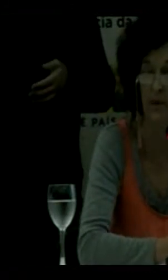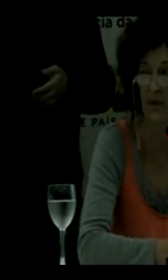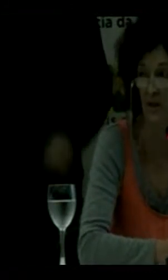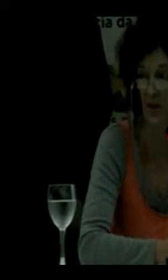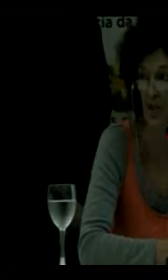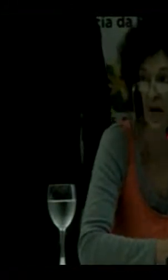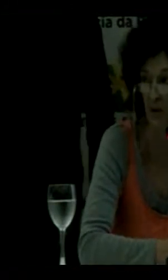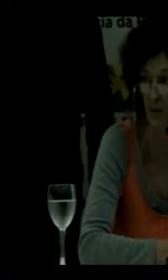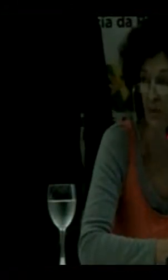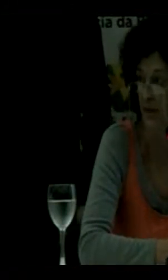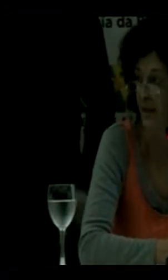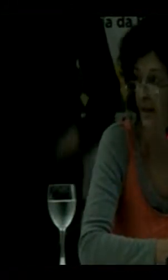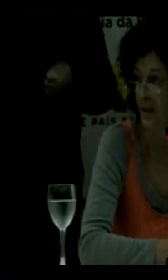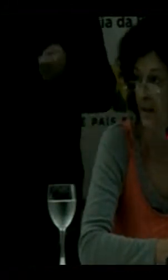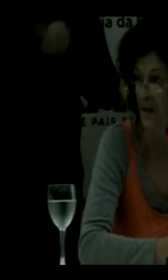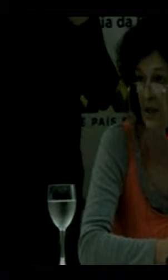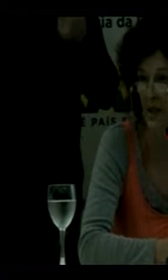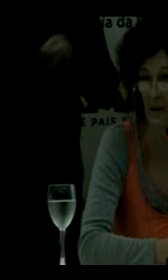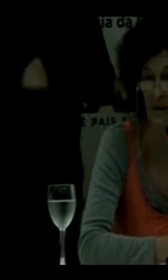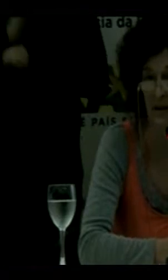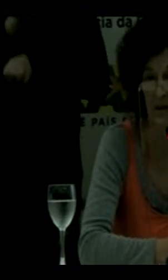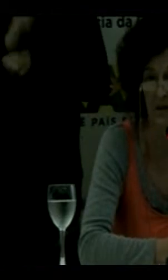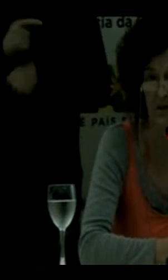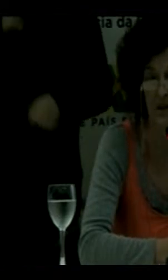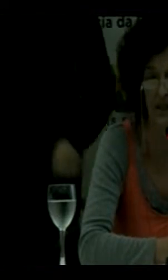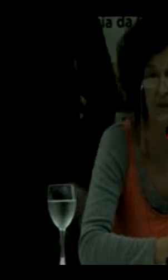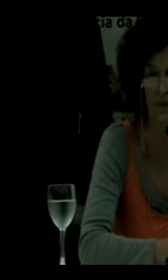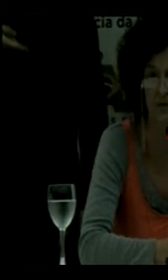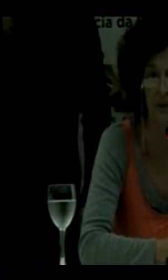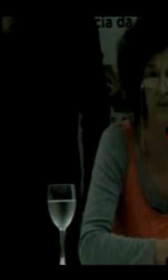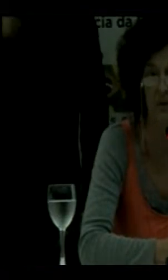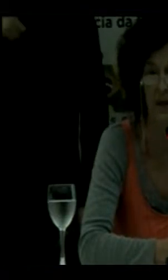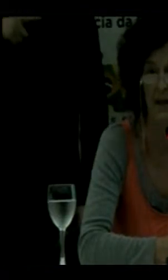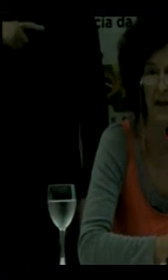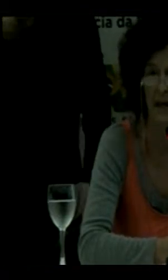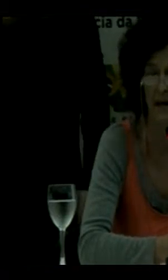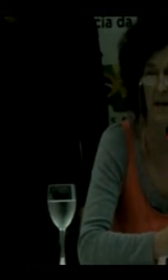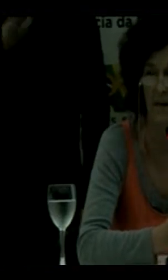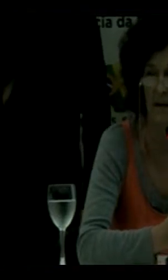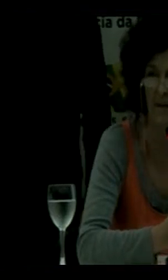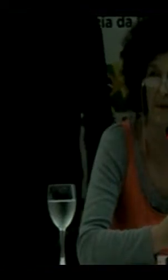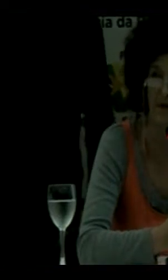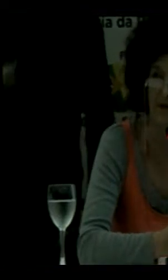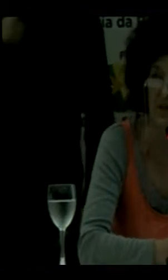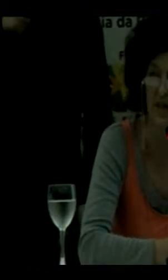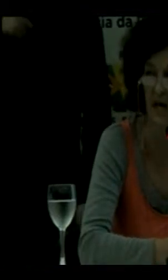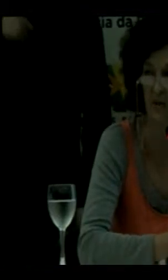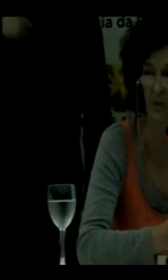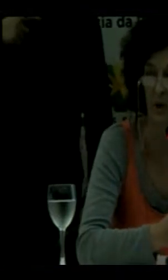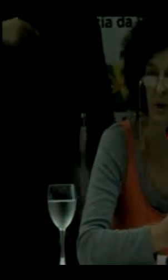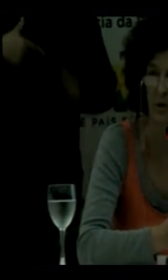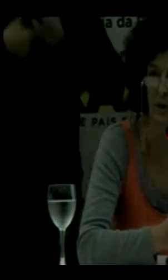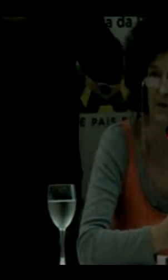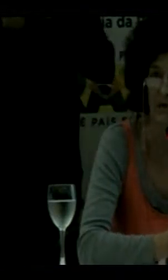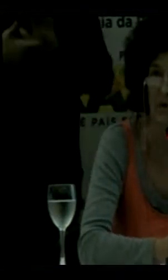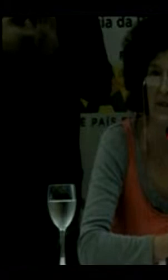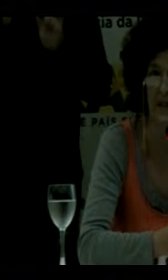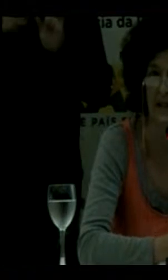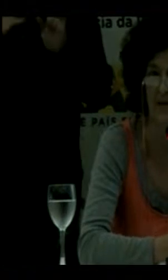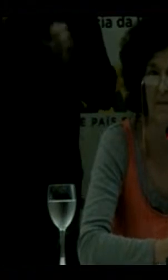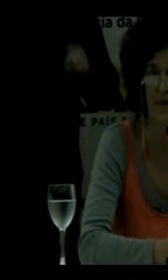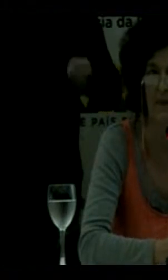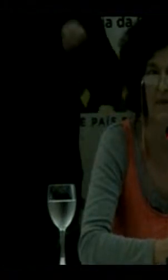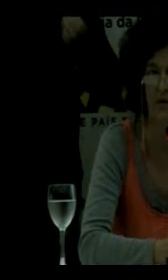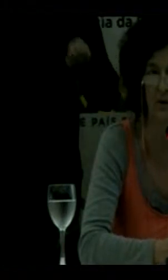que ser uma política de Estado, que não adianta a gente que esse governo tenha manifestado toda a